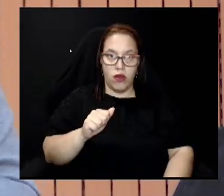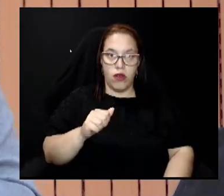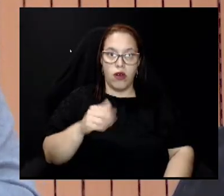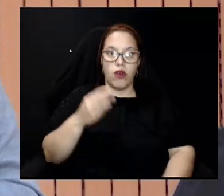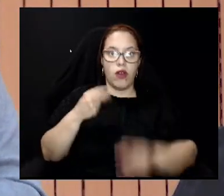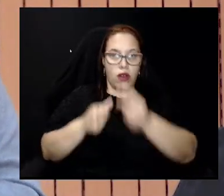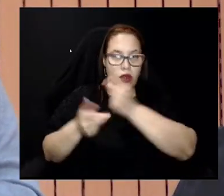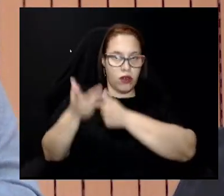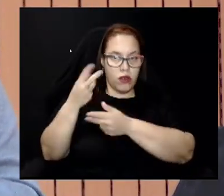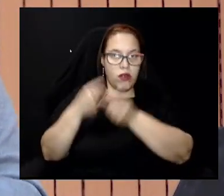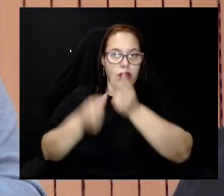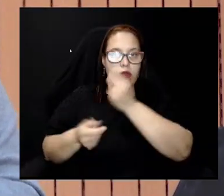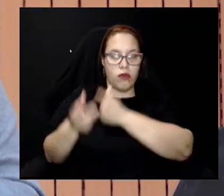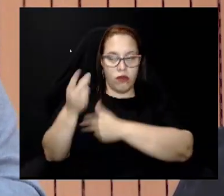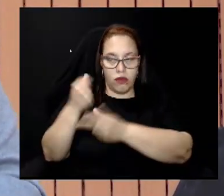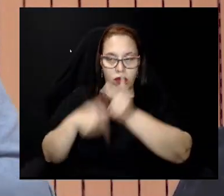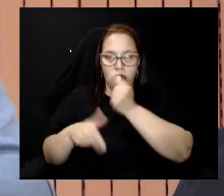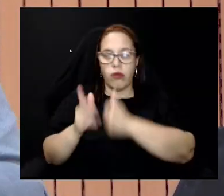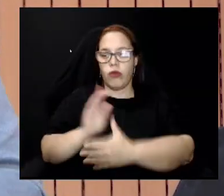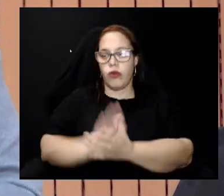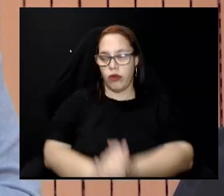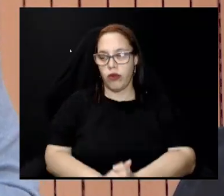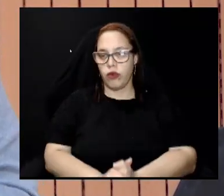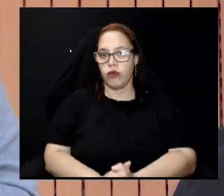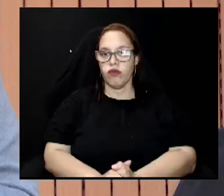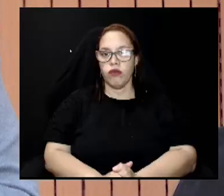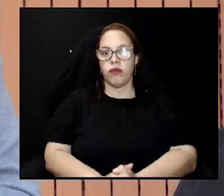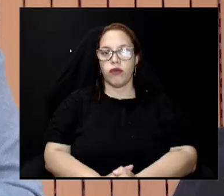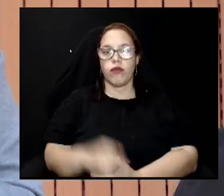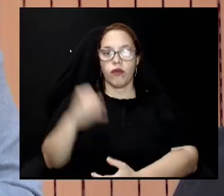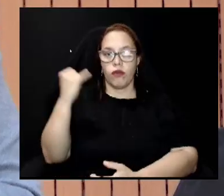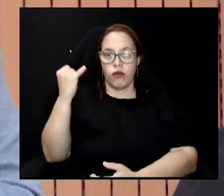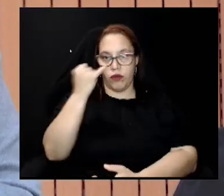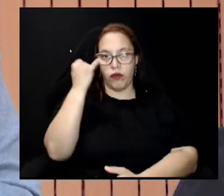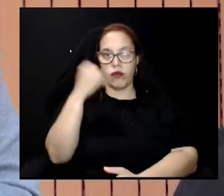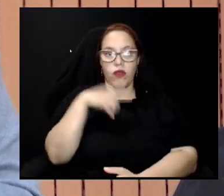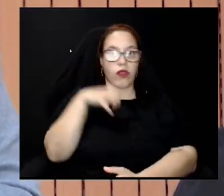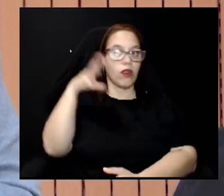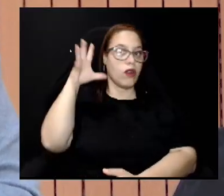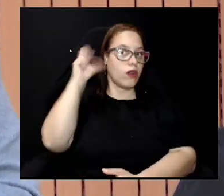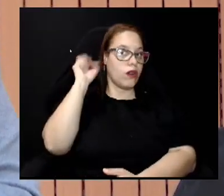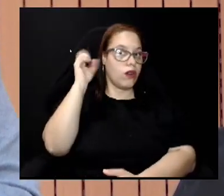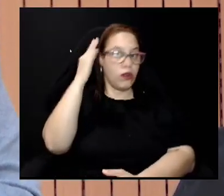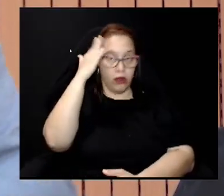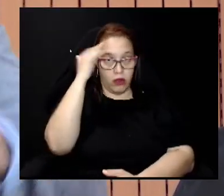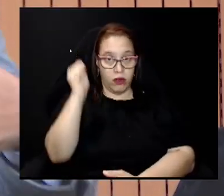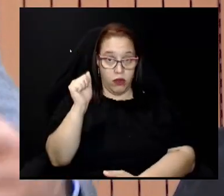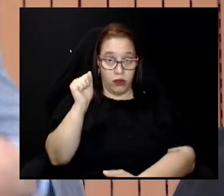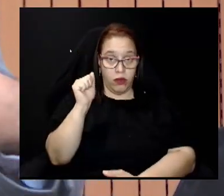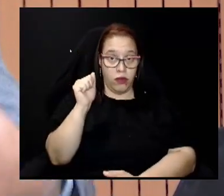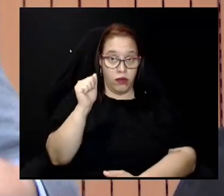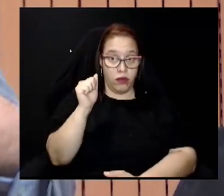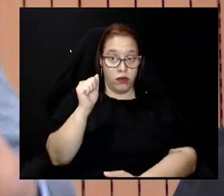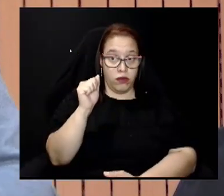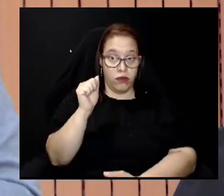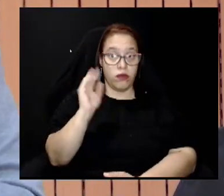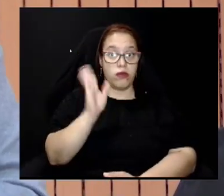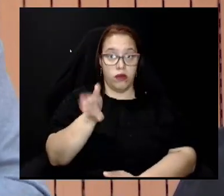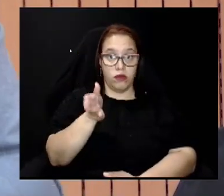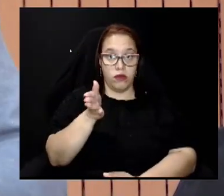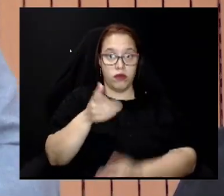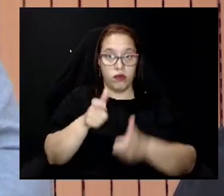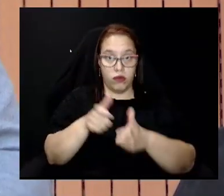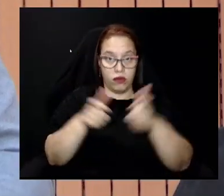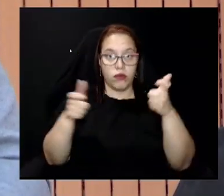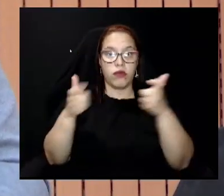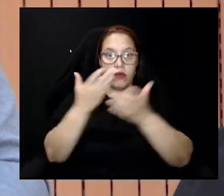muito tempo. Então, é importante que quem nos escuta saiba que isso é uma coisa que já está sendo amplamente estudado.